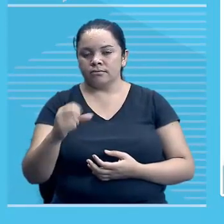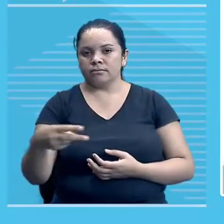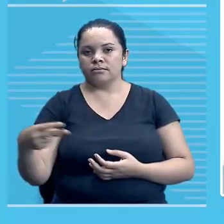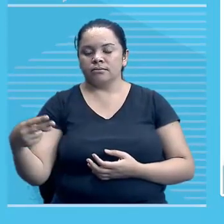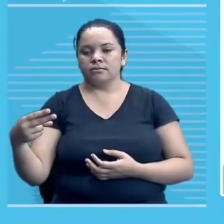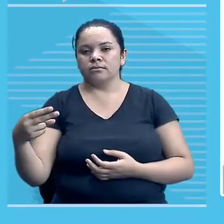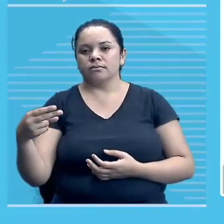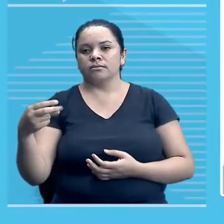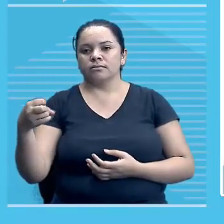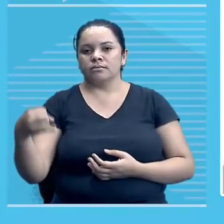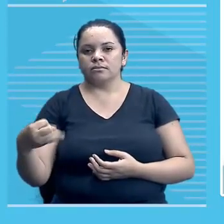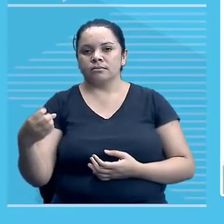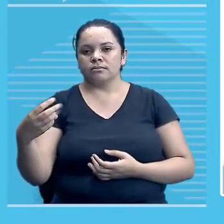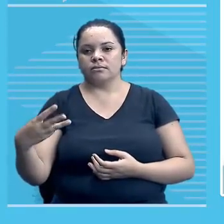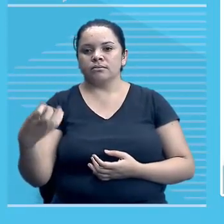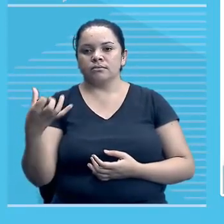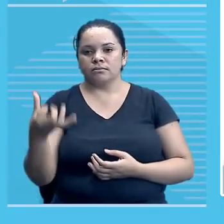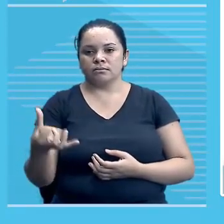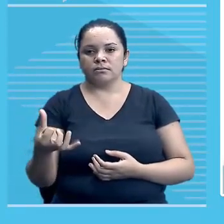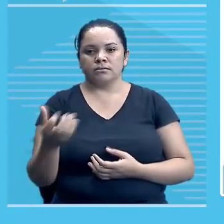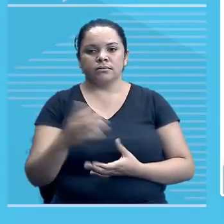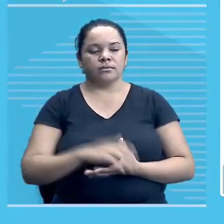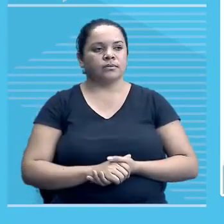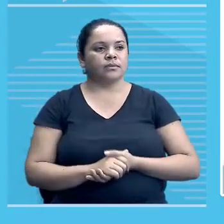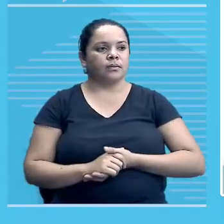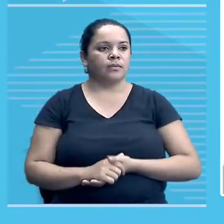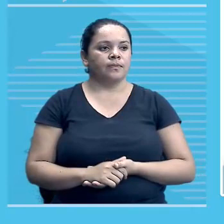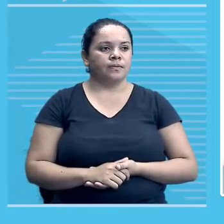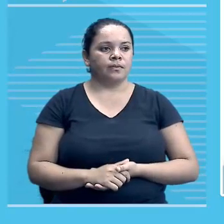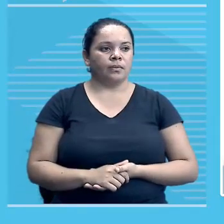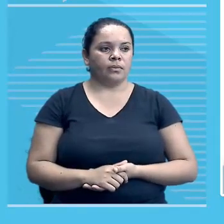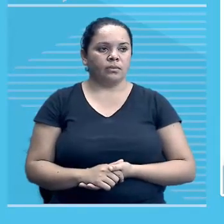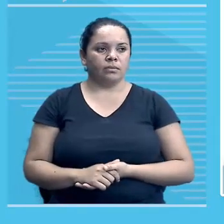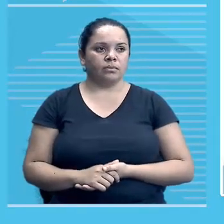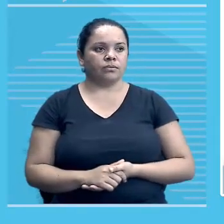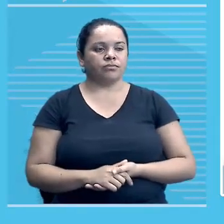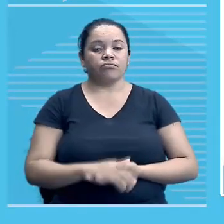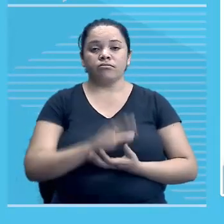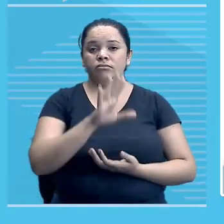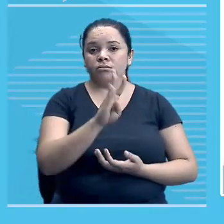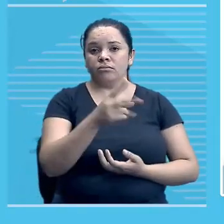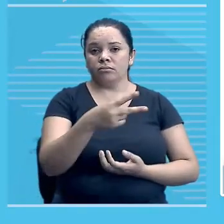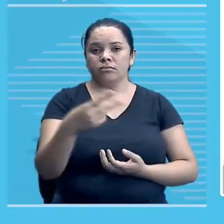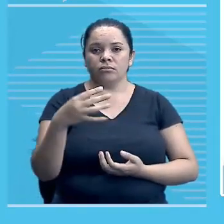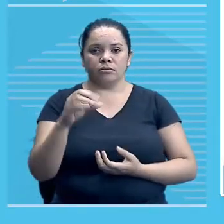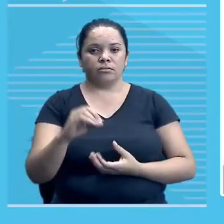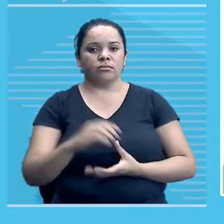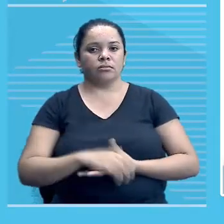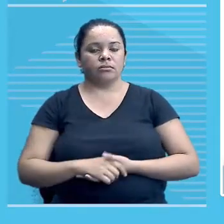Observa que um dos coeficientes é igual a zero. O B é igual a zero.